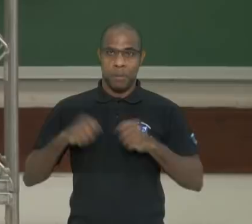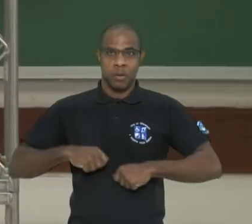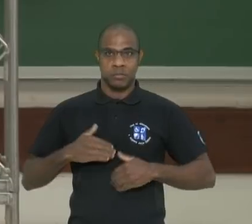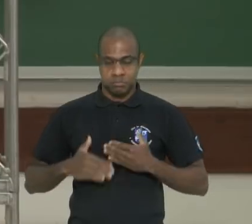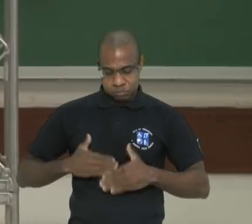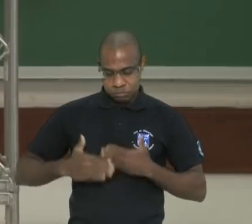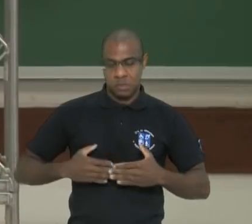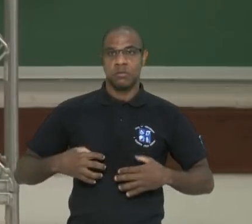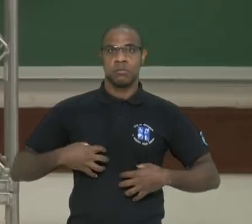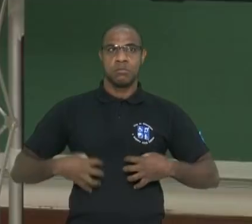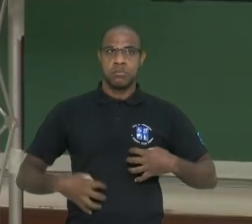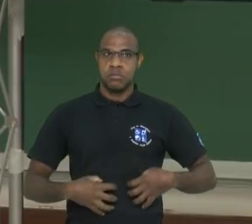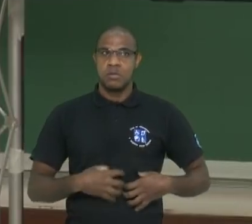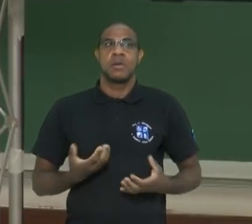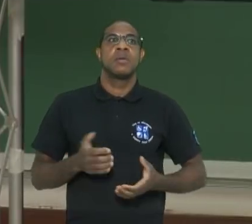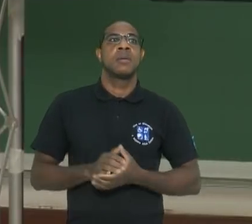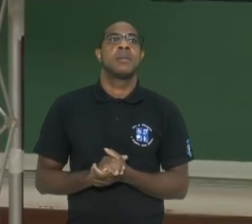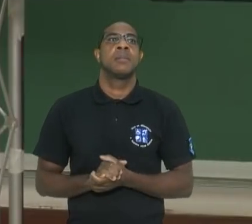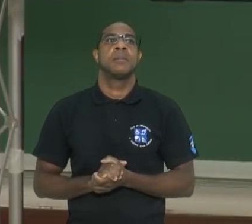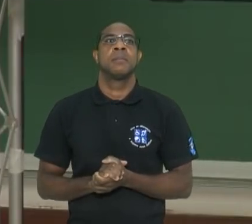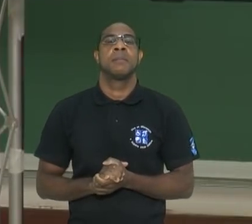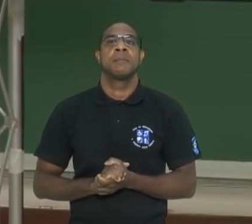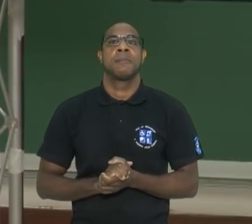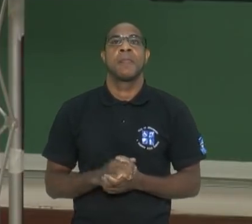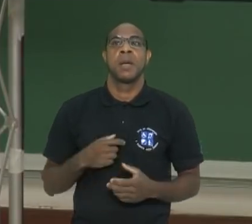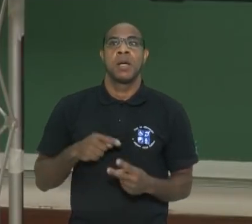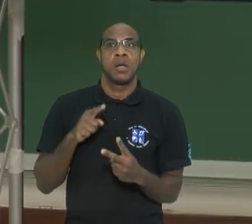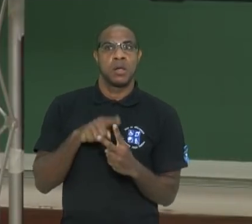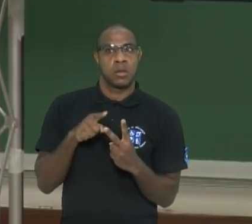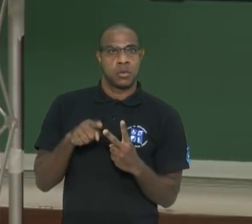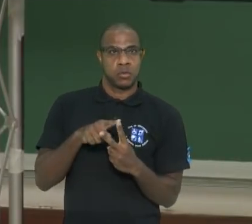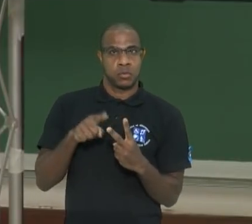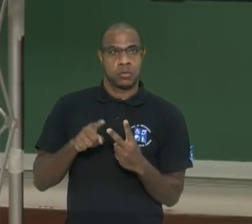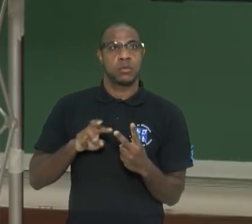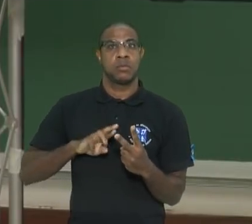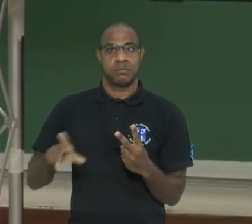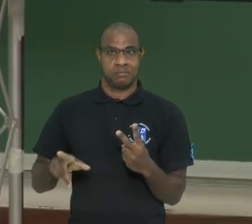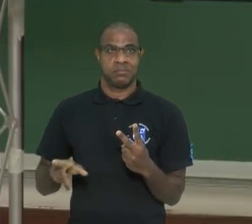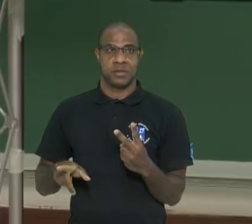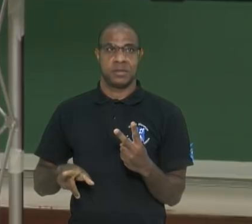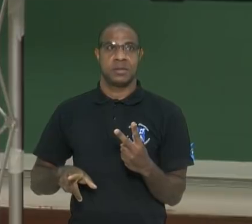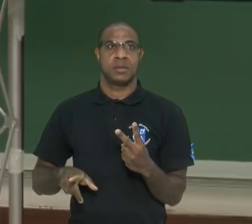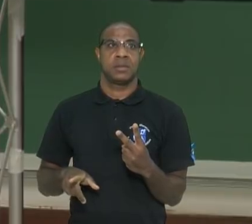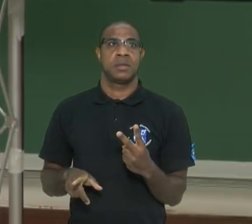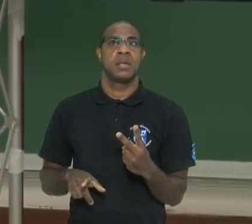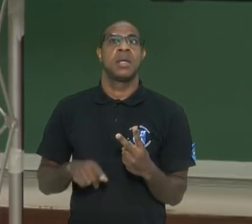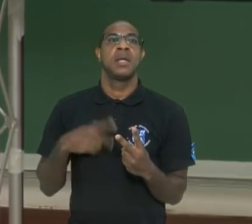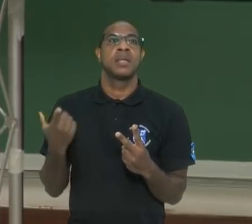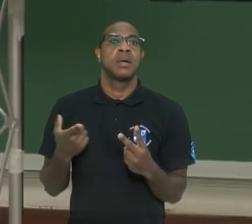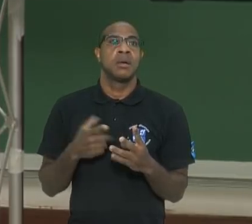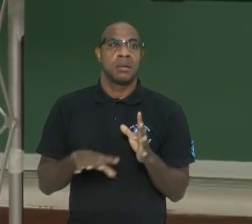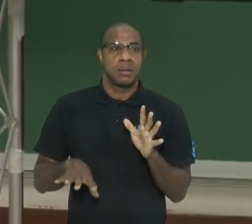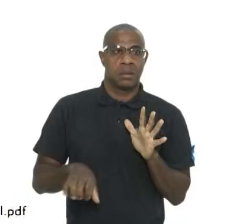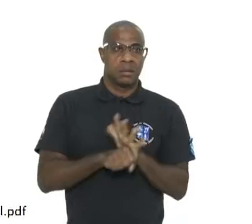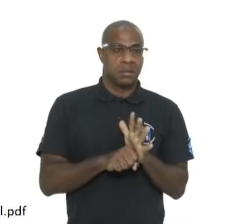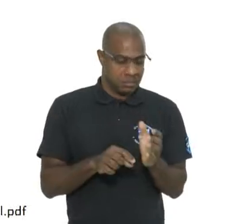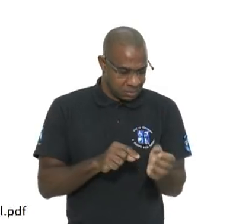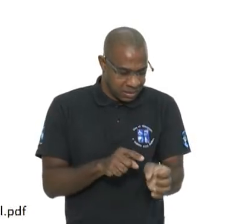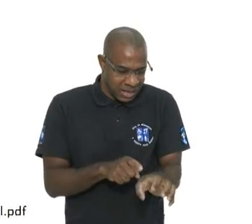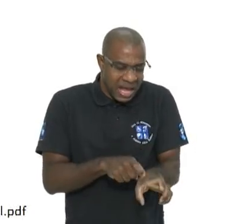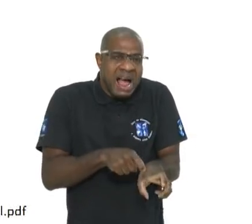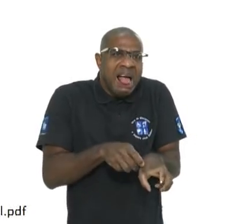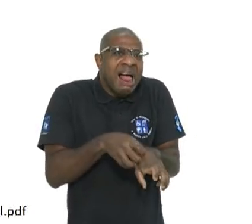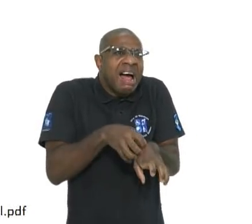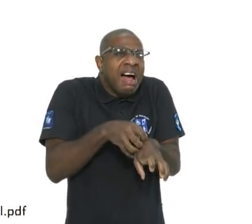duas formas e causar dois sintomas bastante diferentes. A cutânea ela é mais simples porque causa uma